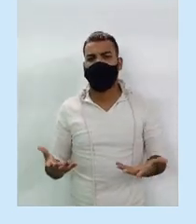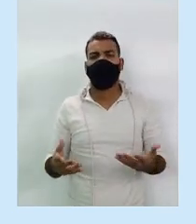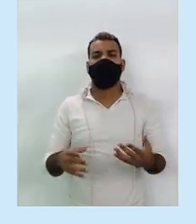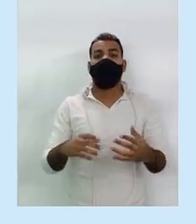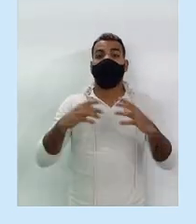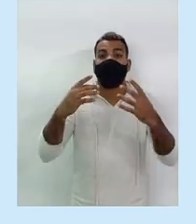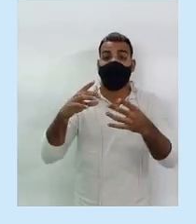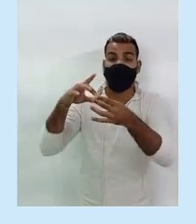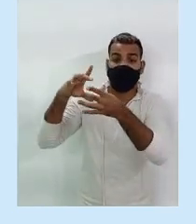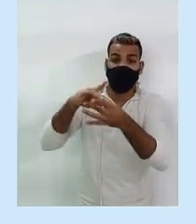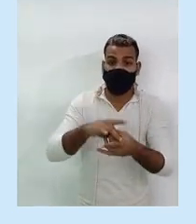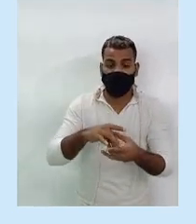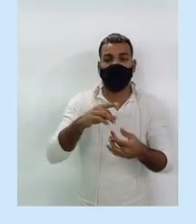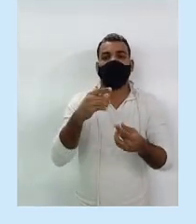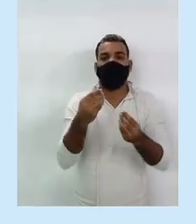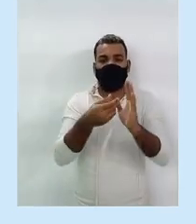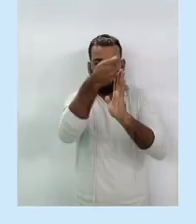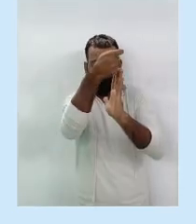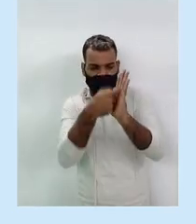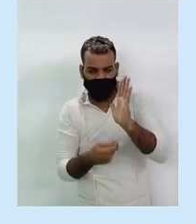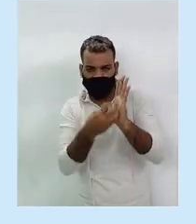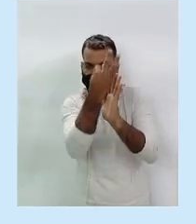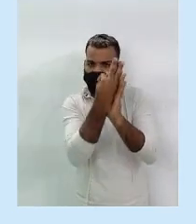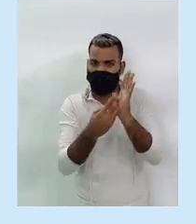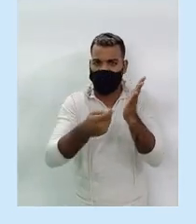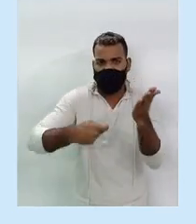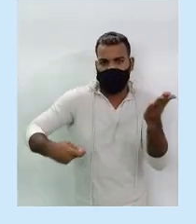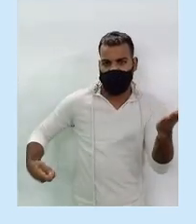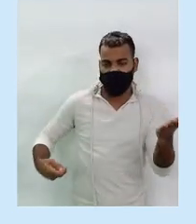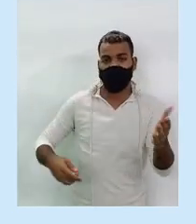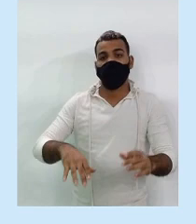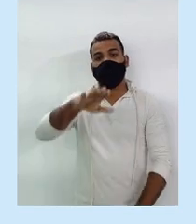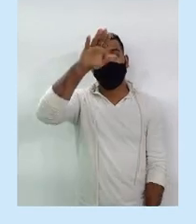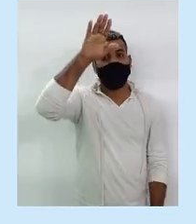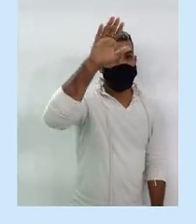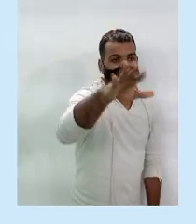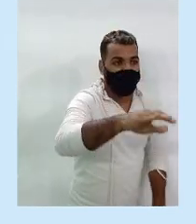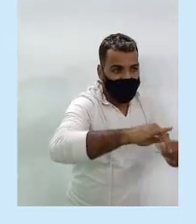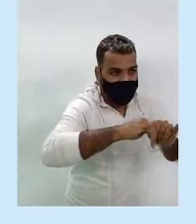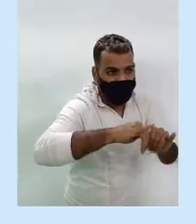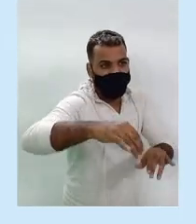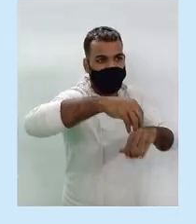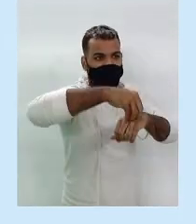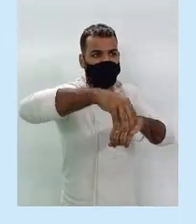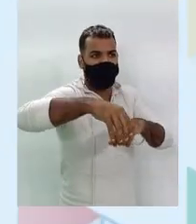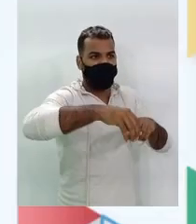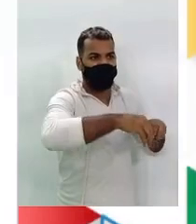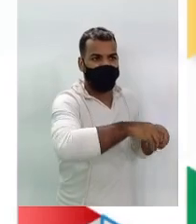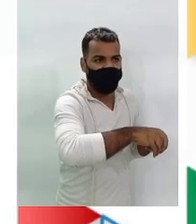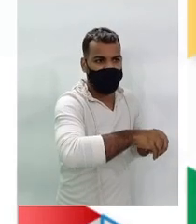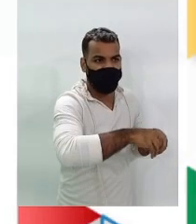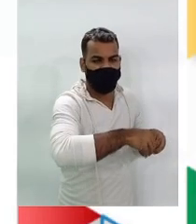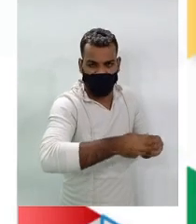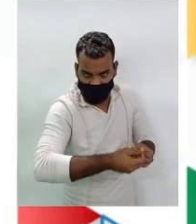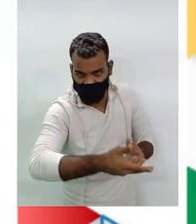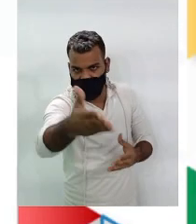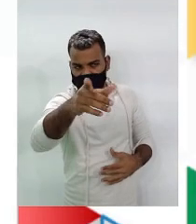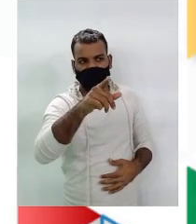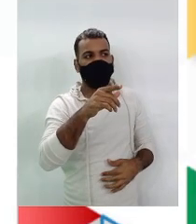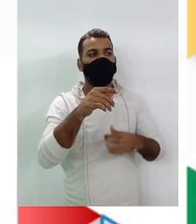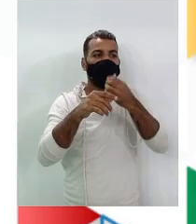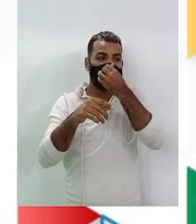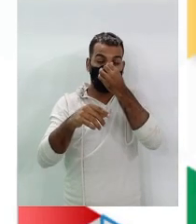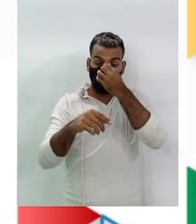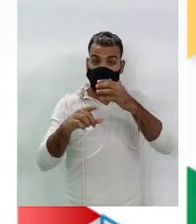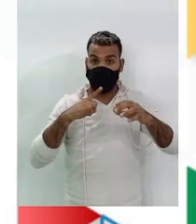situação de produção do texto. E trago para vocês a seguinte questão. Como na tela nós temos